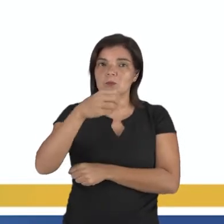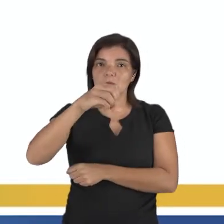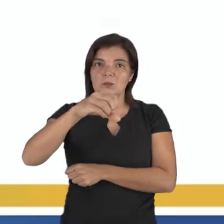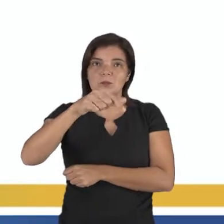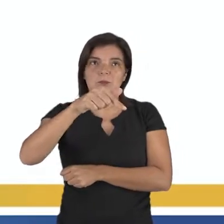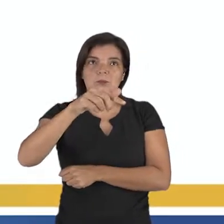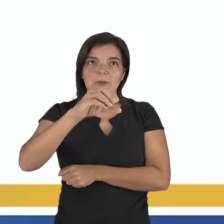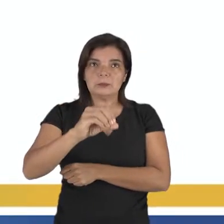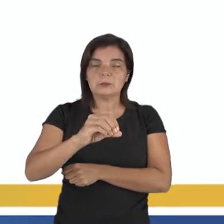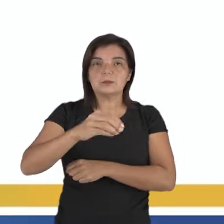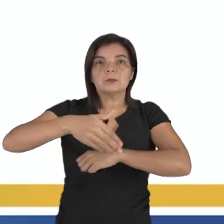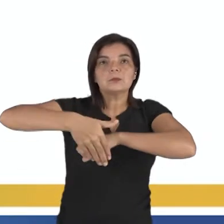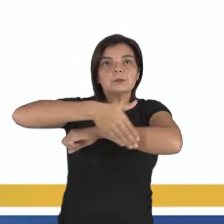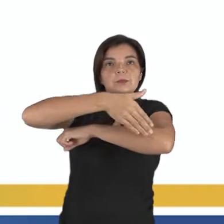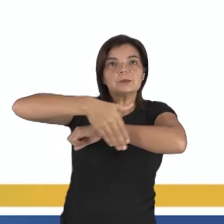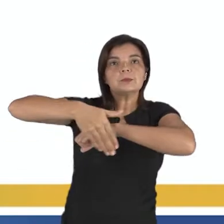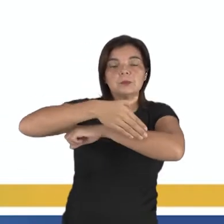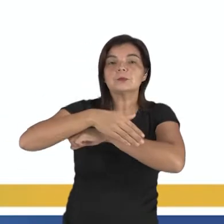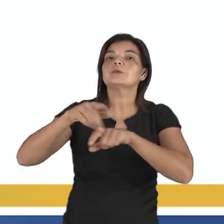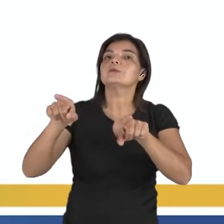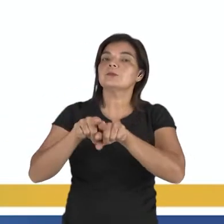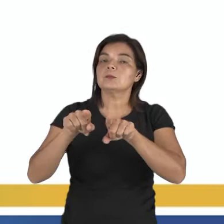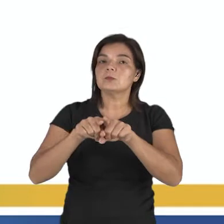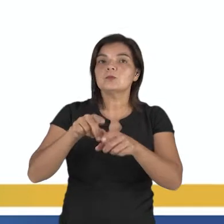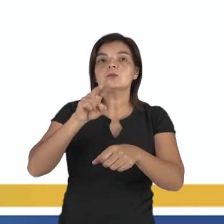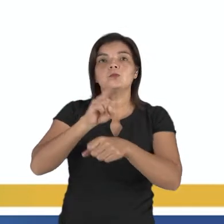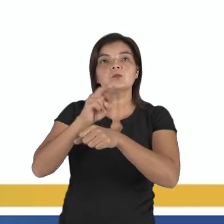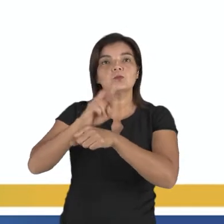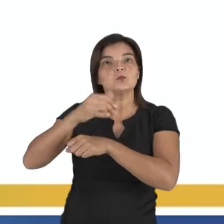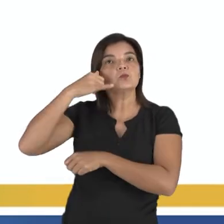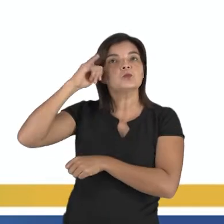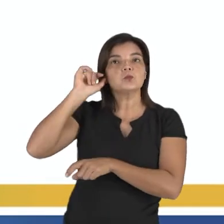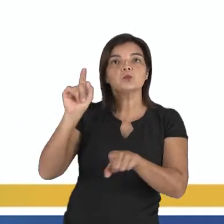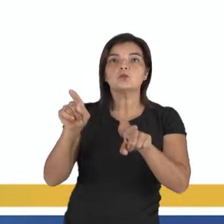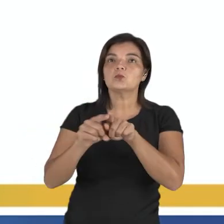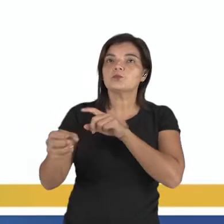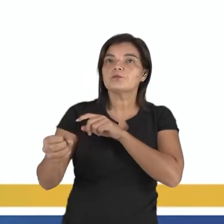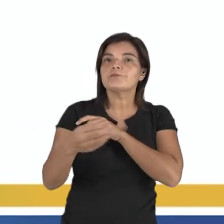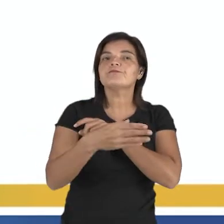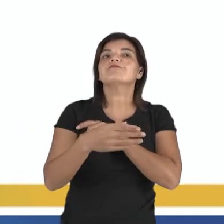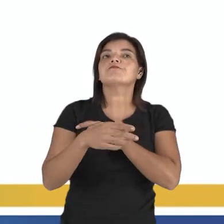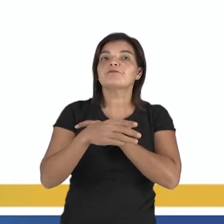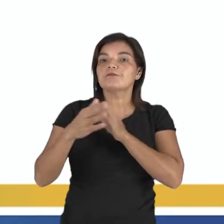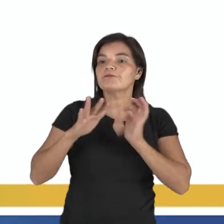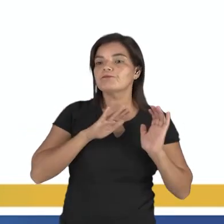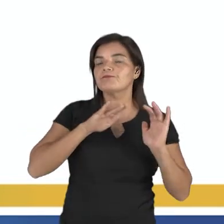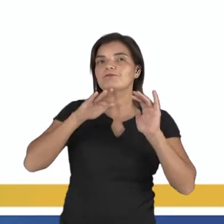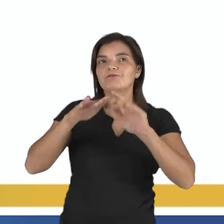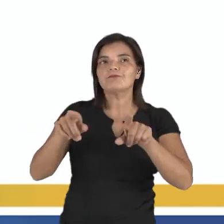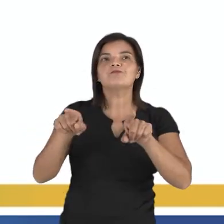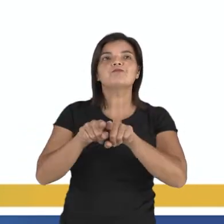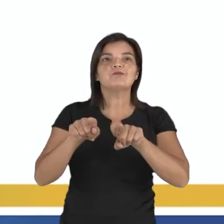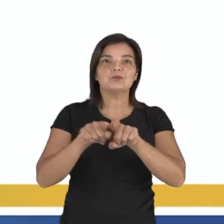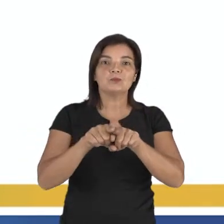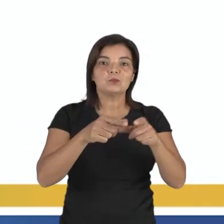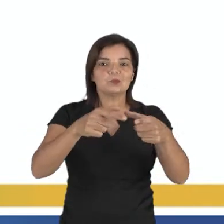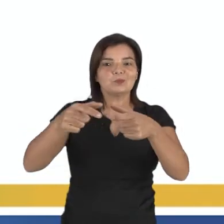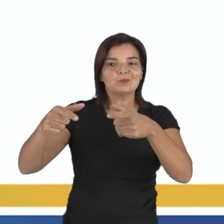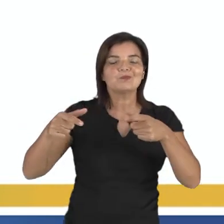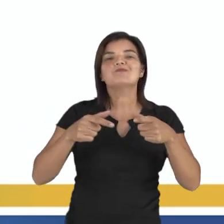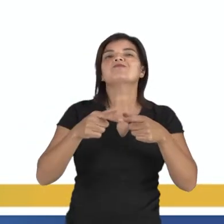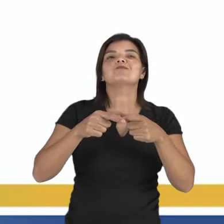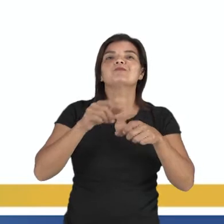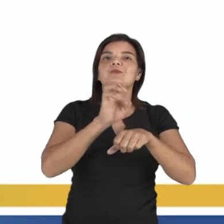anos 1970, as estradas e a agropecuária introduzem novas condições de ocupação e produção